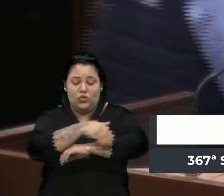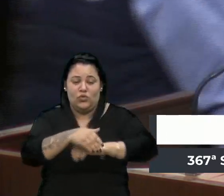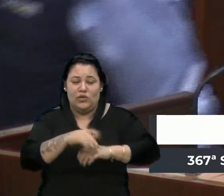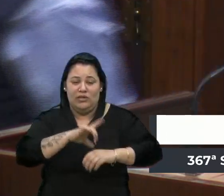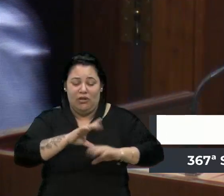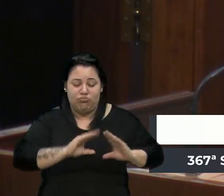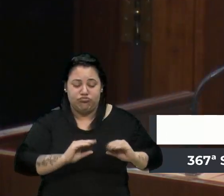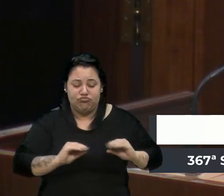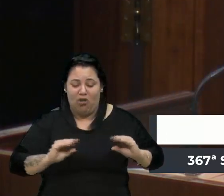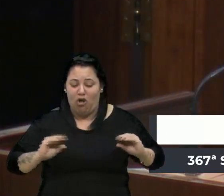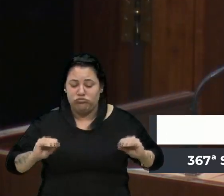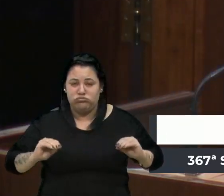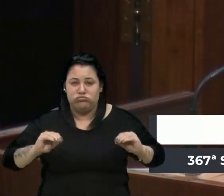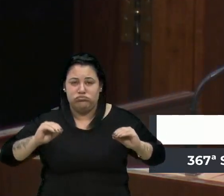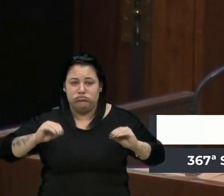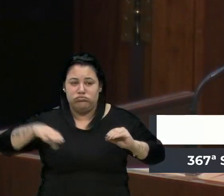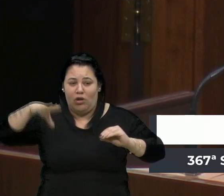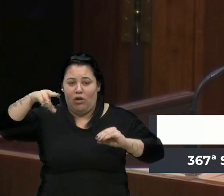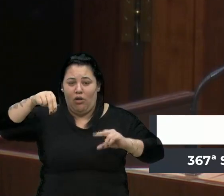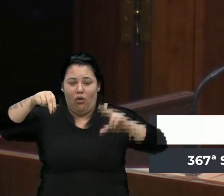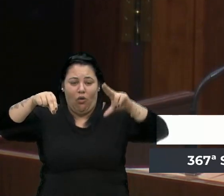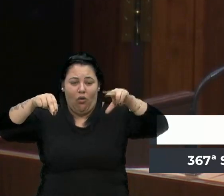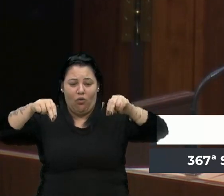roupas, um lixo,